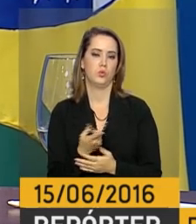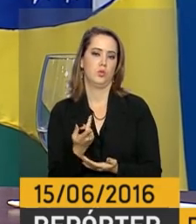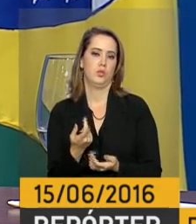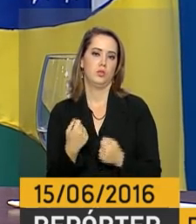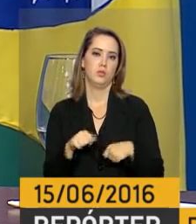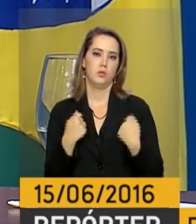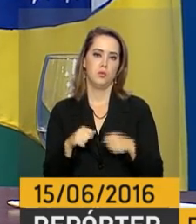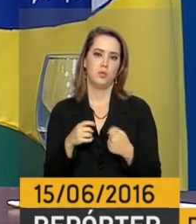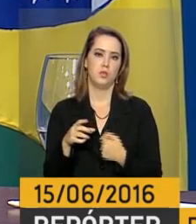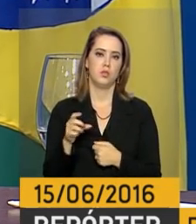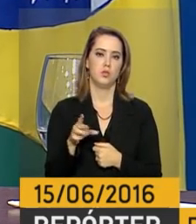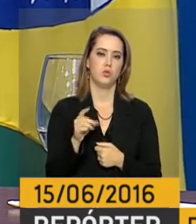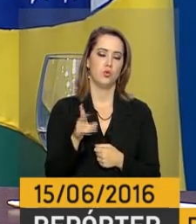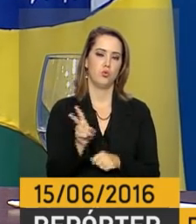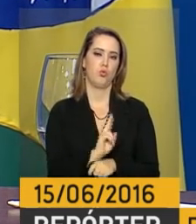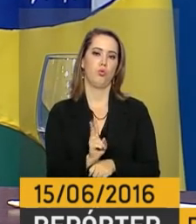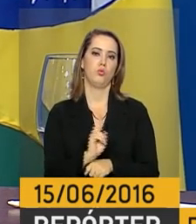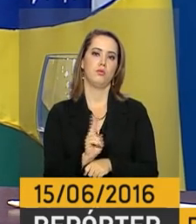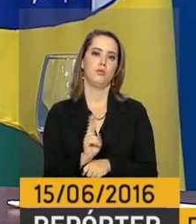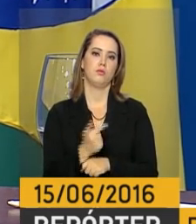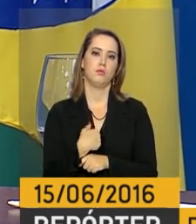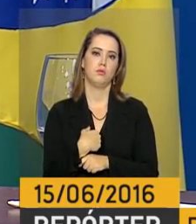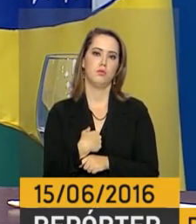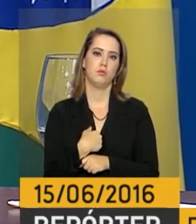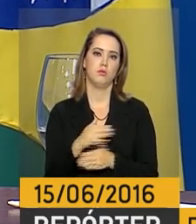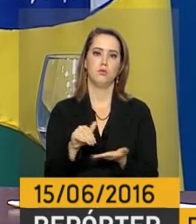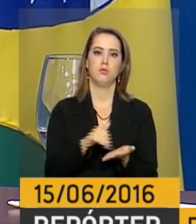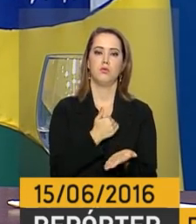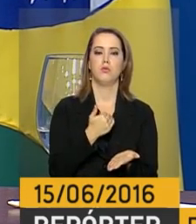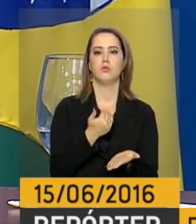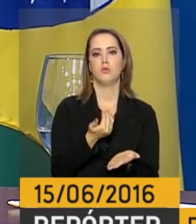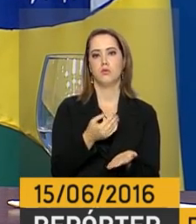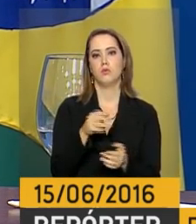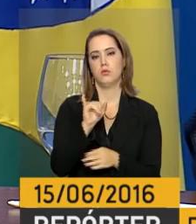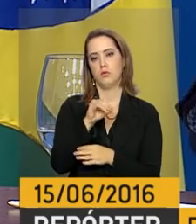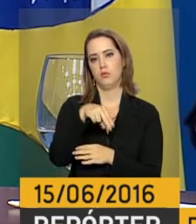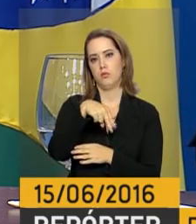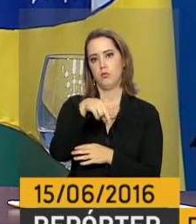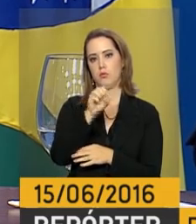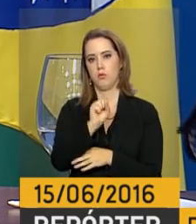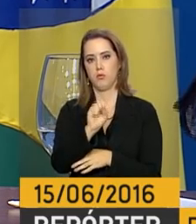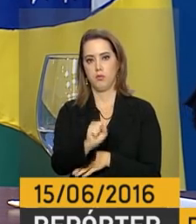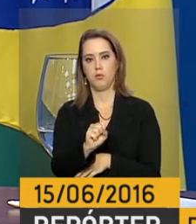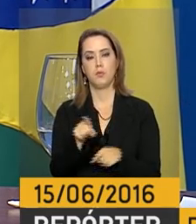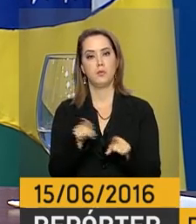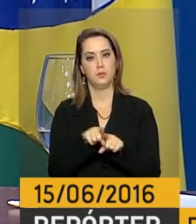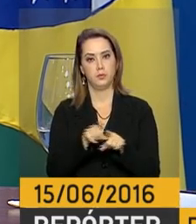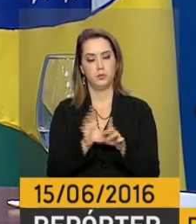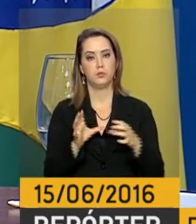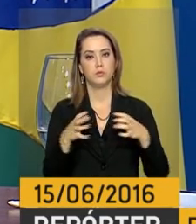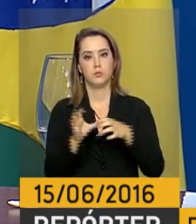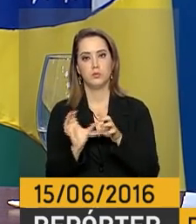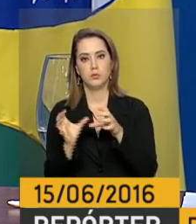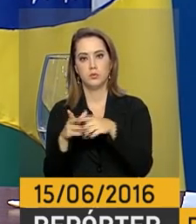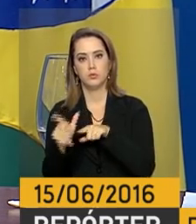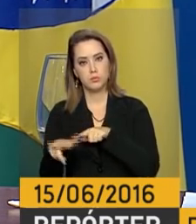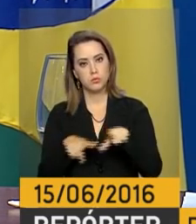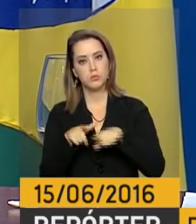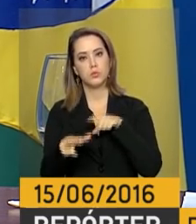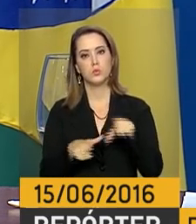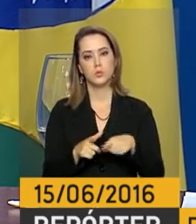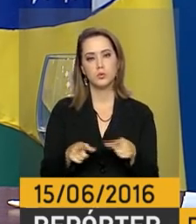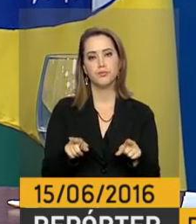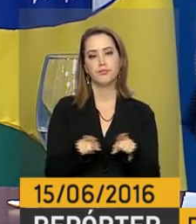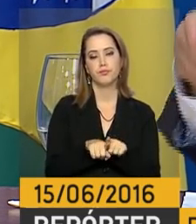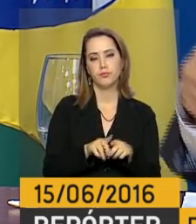depende apenas do controle, no nosso caso, da Secretaria da Previdência, porque envolve centrais sindicais, envolve parlamentares